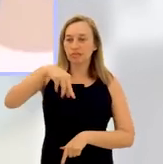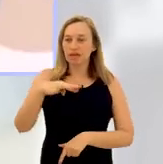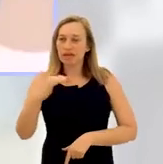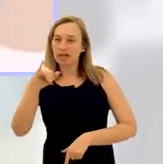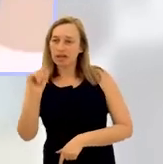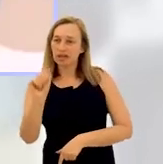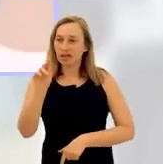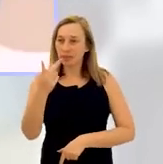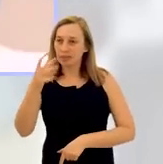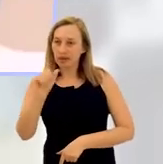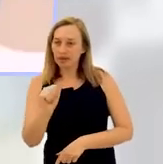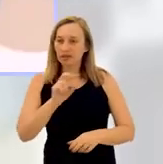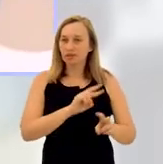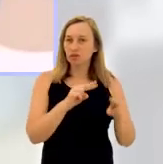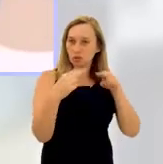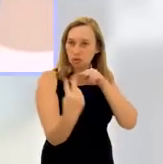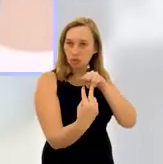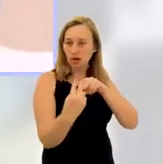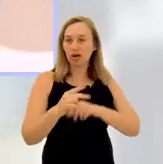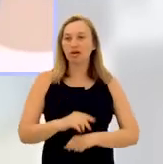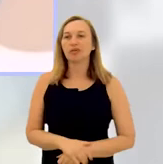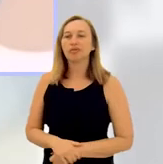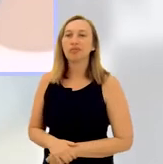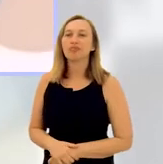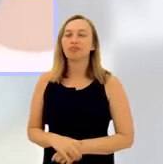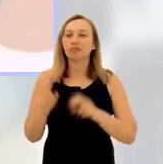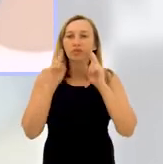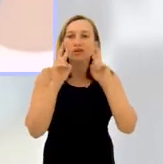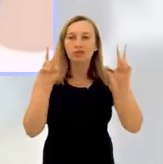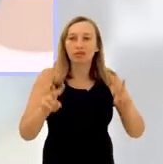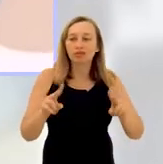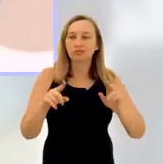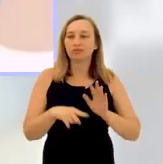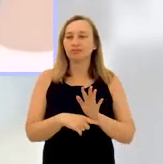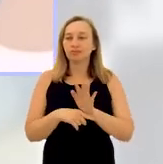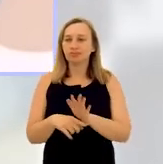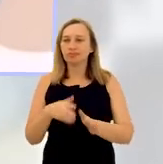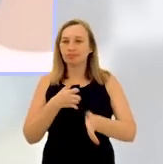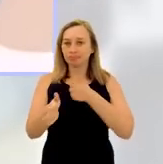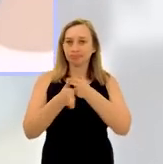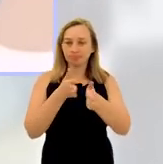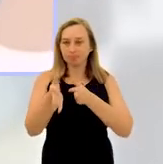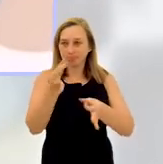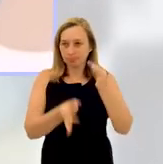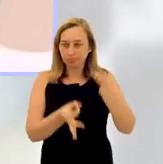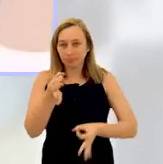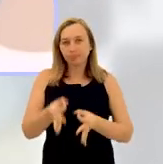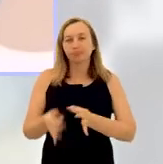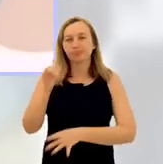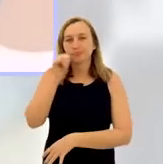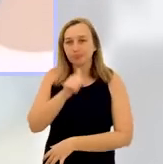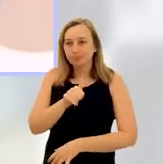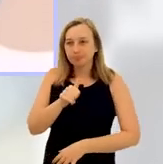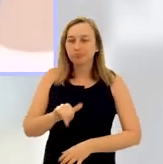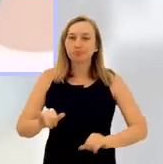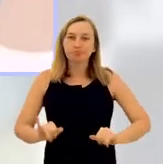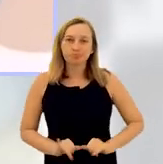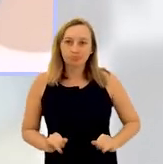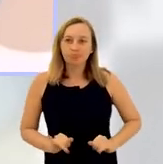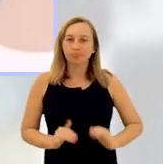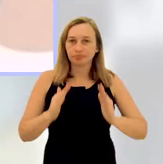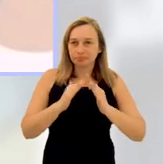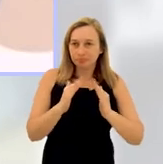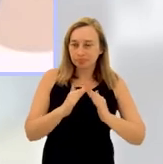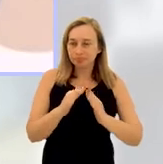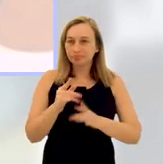Virtual, inicialmente, na versão justiça que a gente implementou no tribunal, é uma versão que visa efetivar o acesso à justiça para mulheres em situação de violência